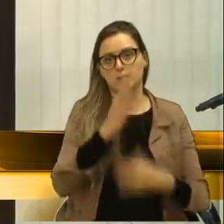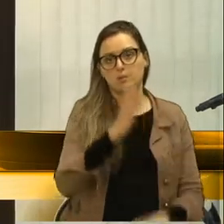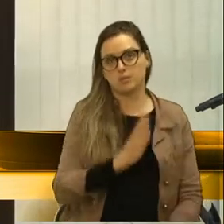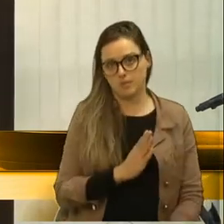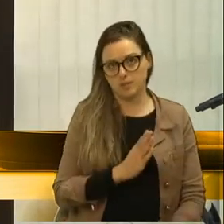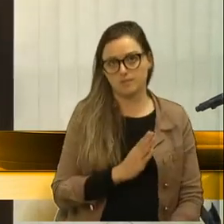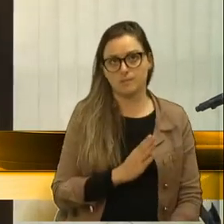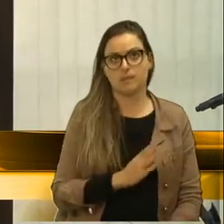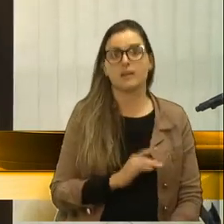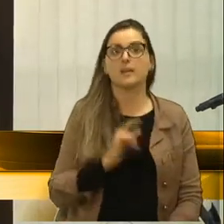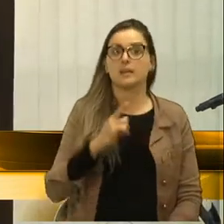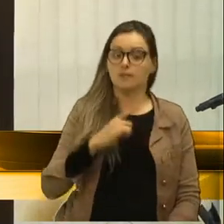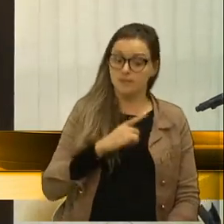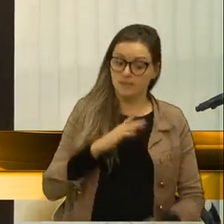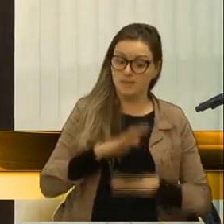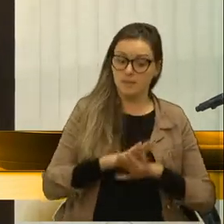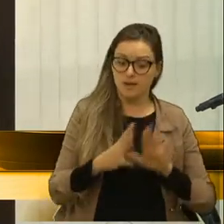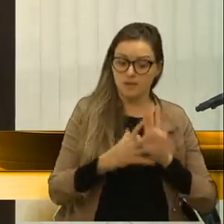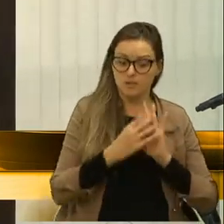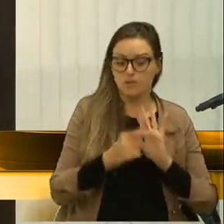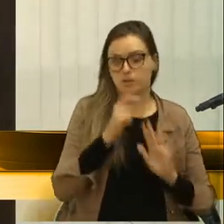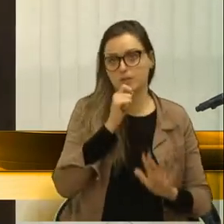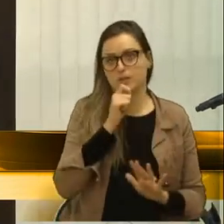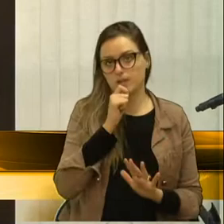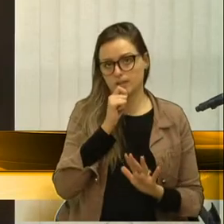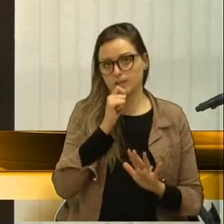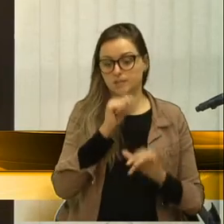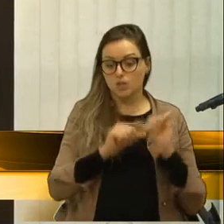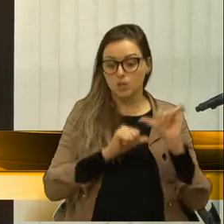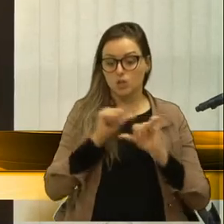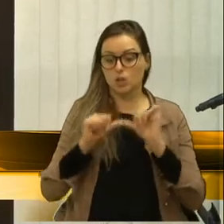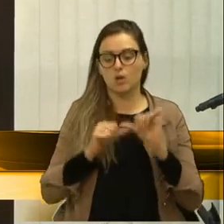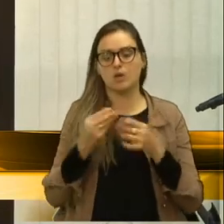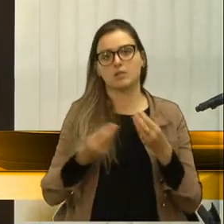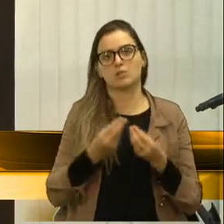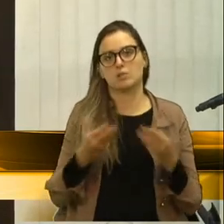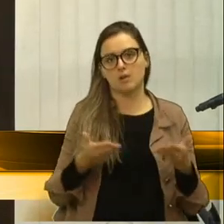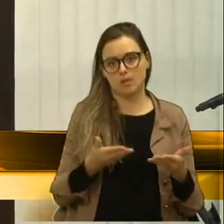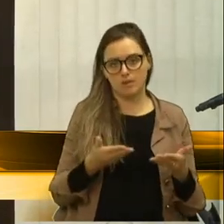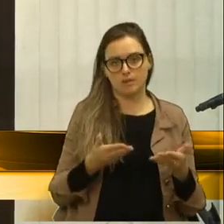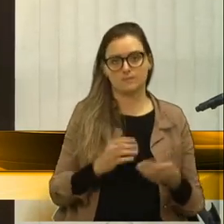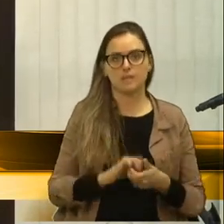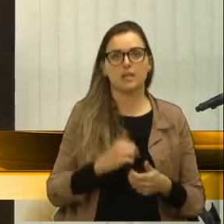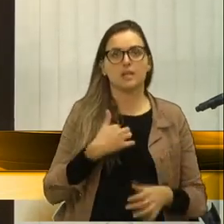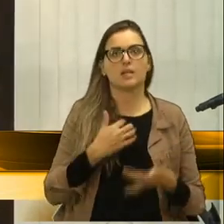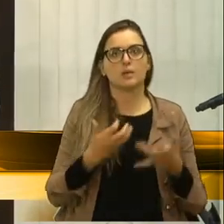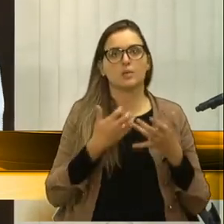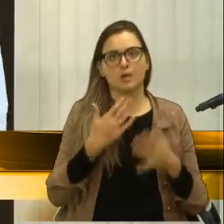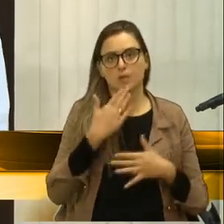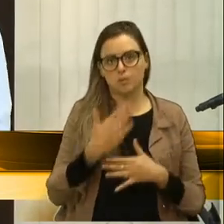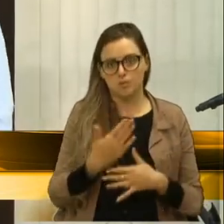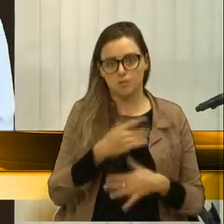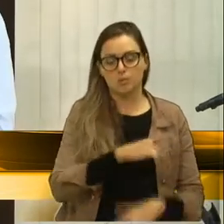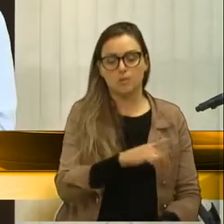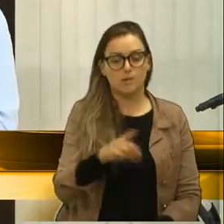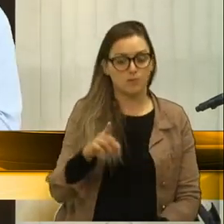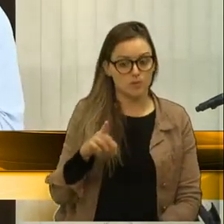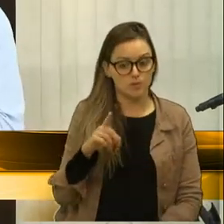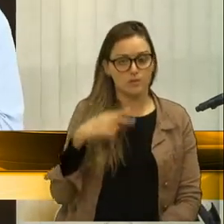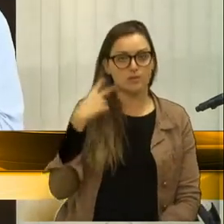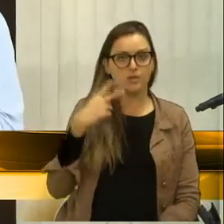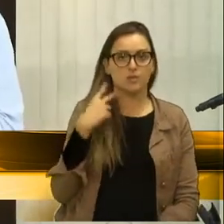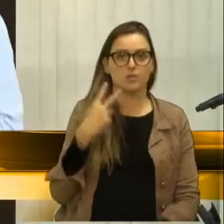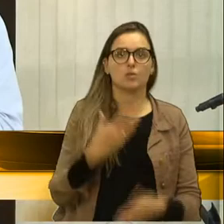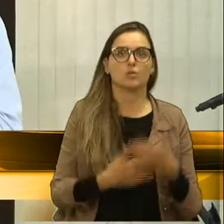E vai se tornar mais exemplo ainda, com mudanças como essa. Então, eu quero pedir que vocês, vereadores, todos